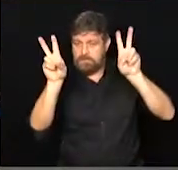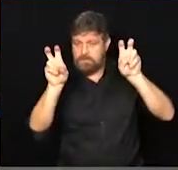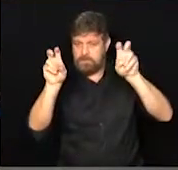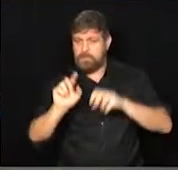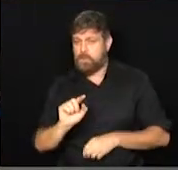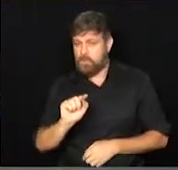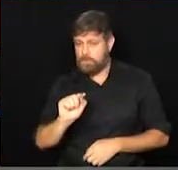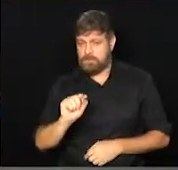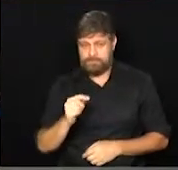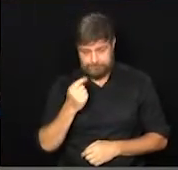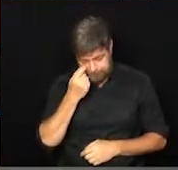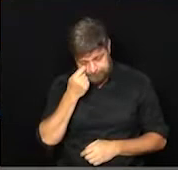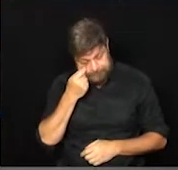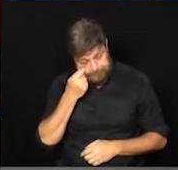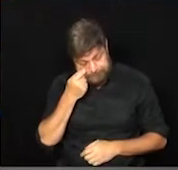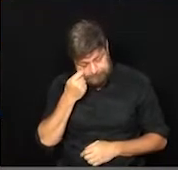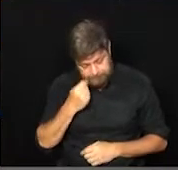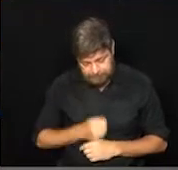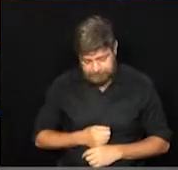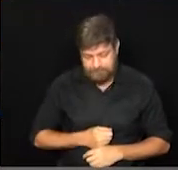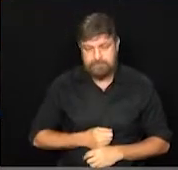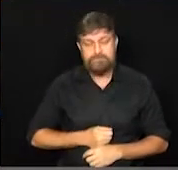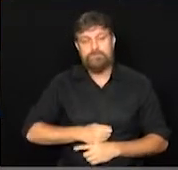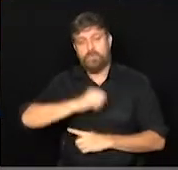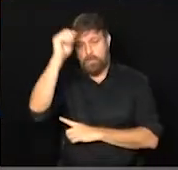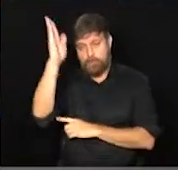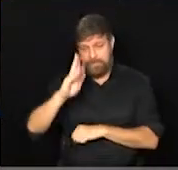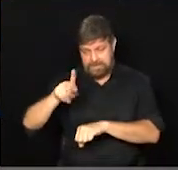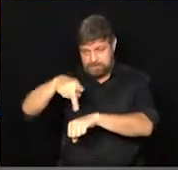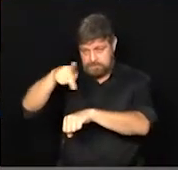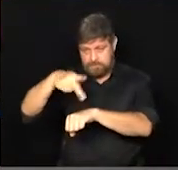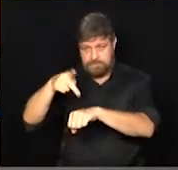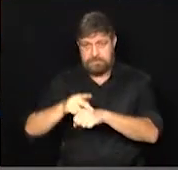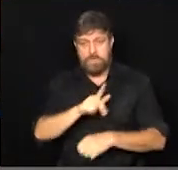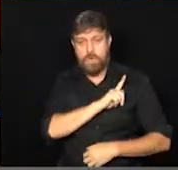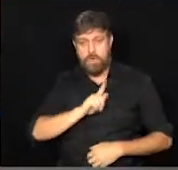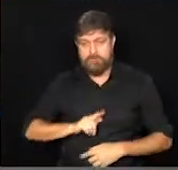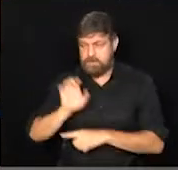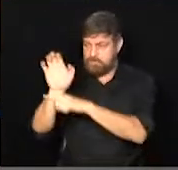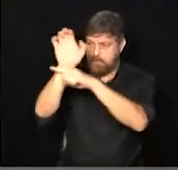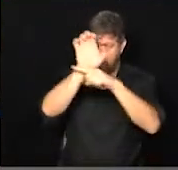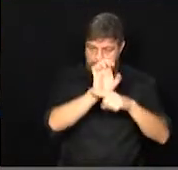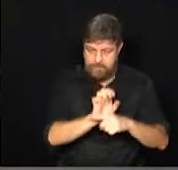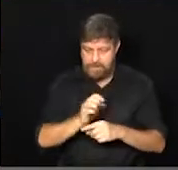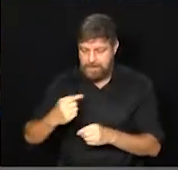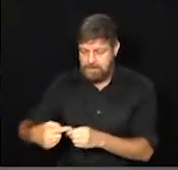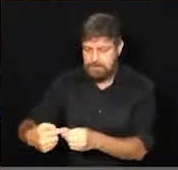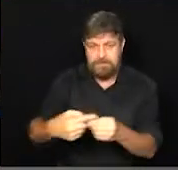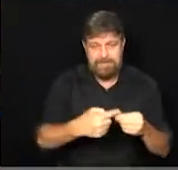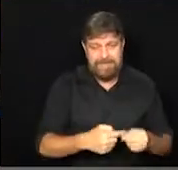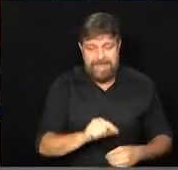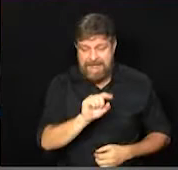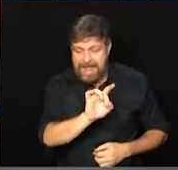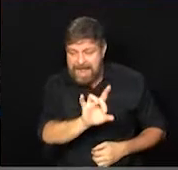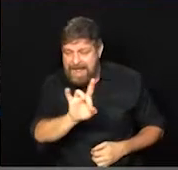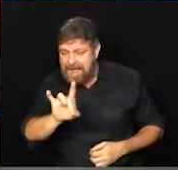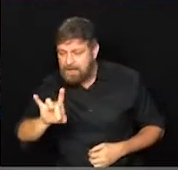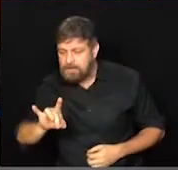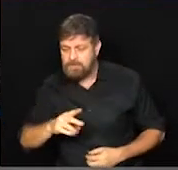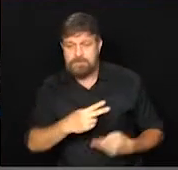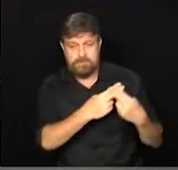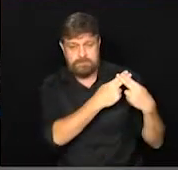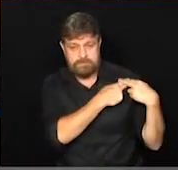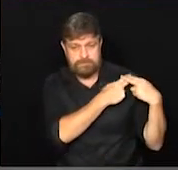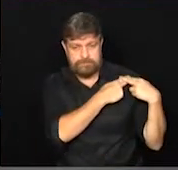a União, os Estados, o Distrito Federal e os municípios, no limite de suas competências e